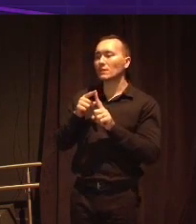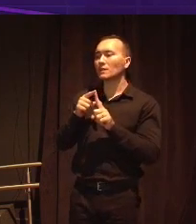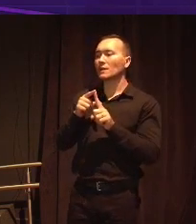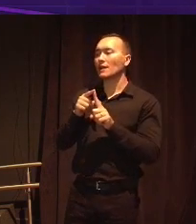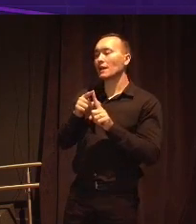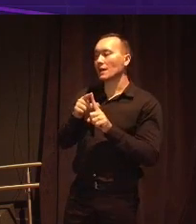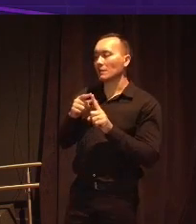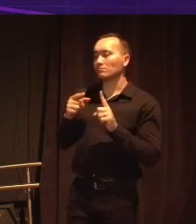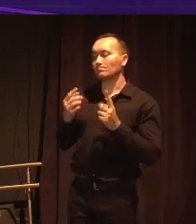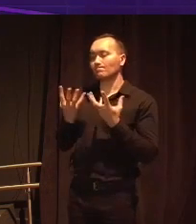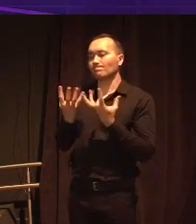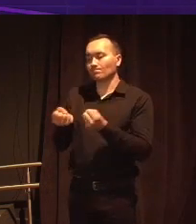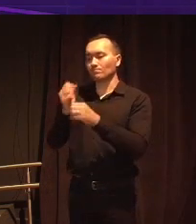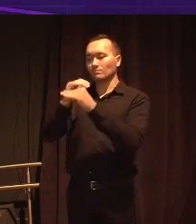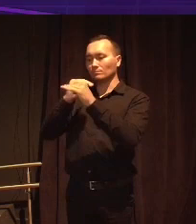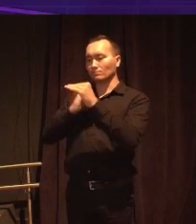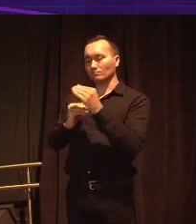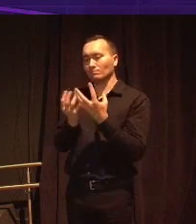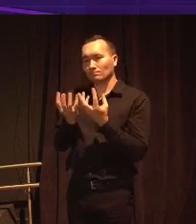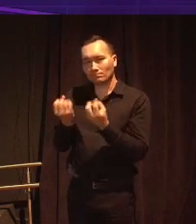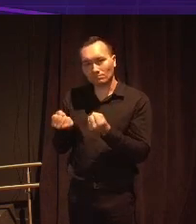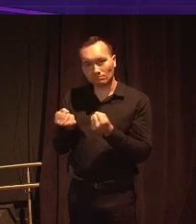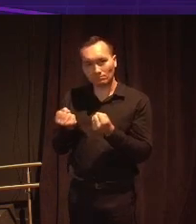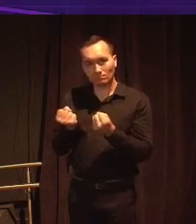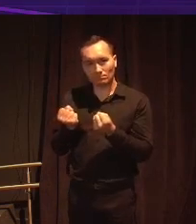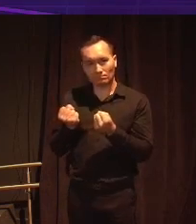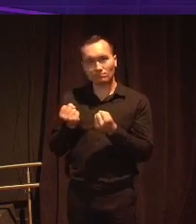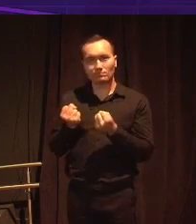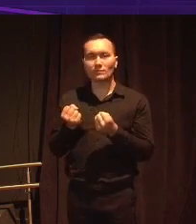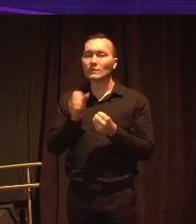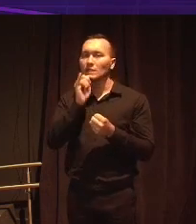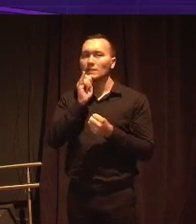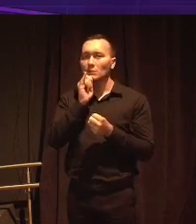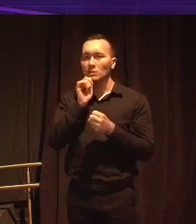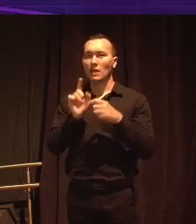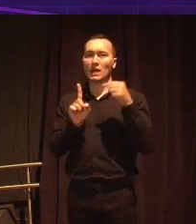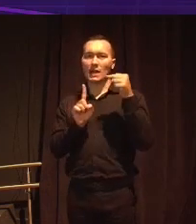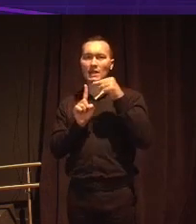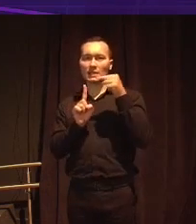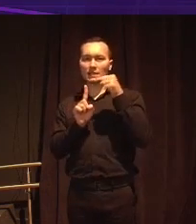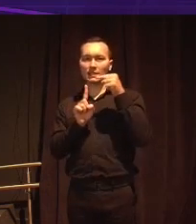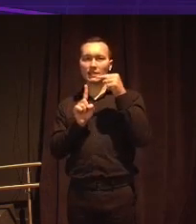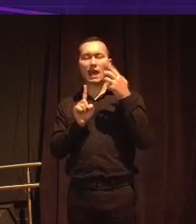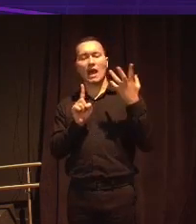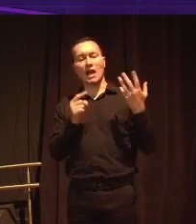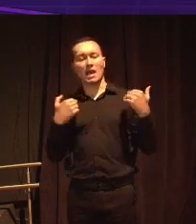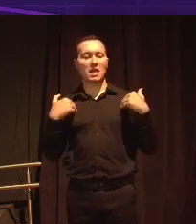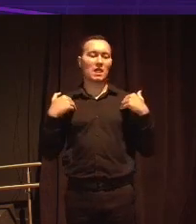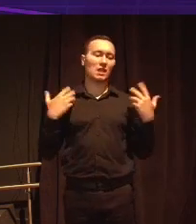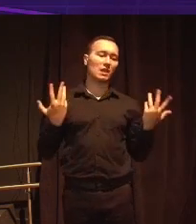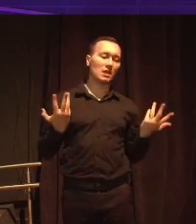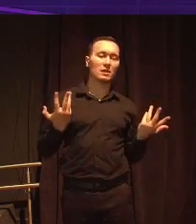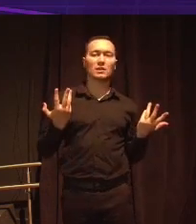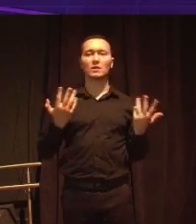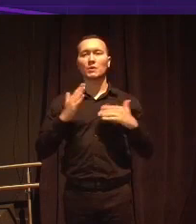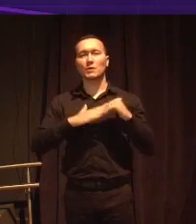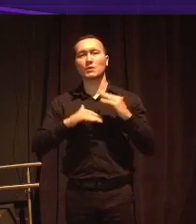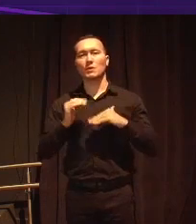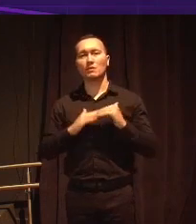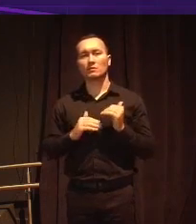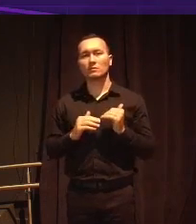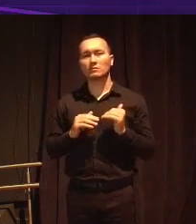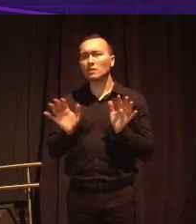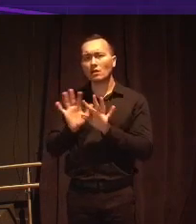colaborar, né, essa história de carreira solo, né, e por mais que, às vezes, uma profissão é mais